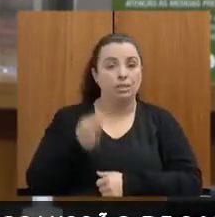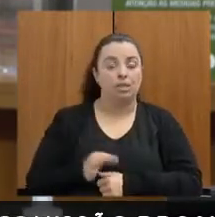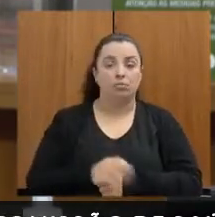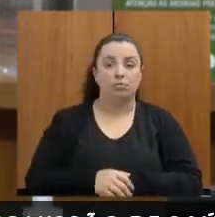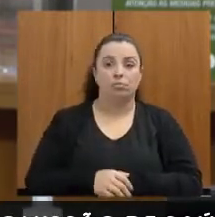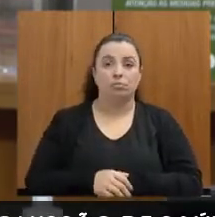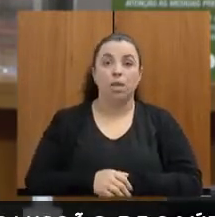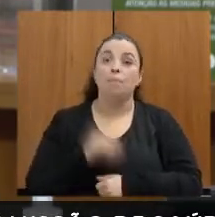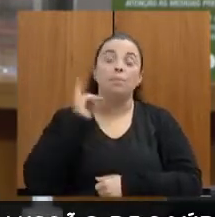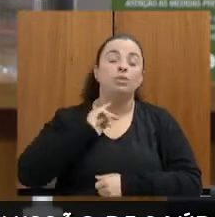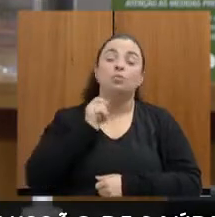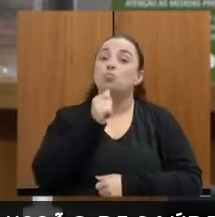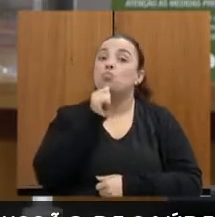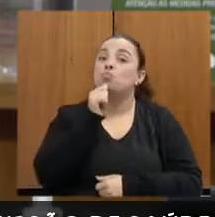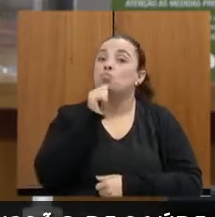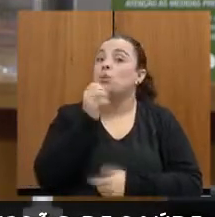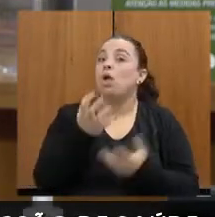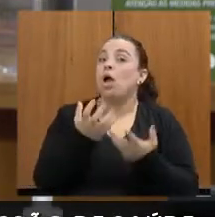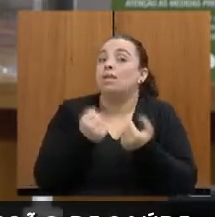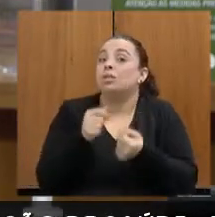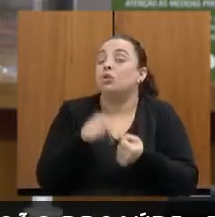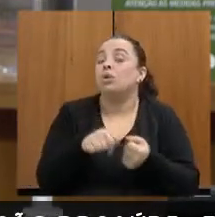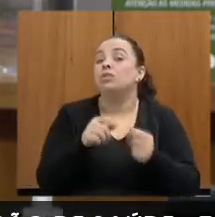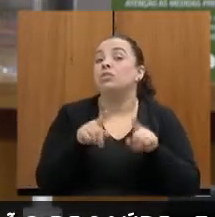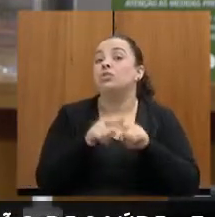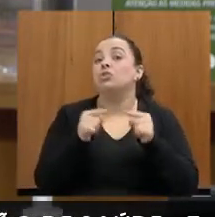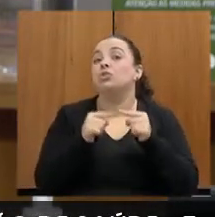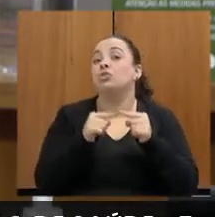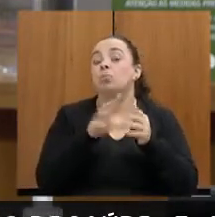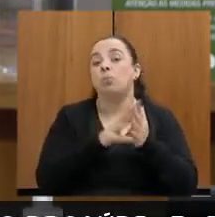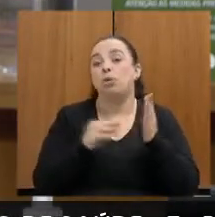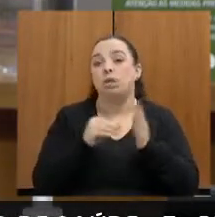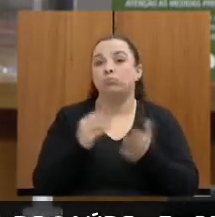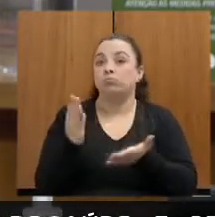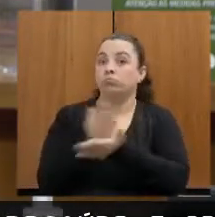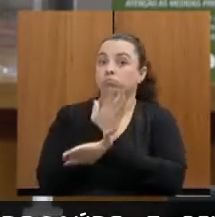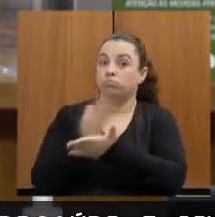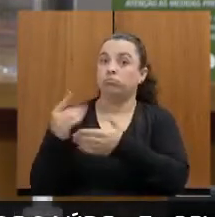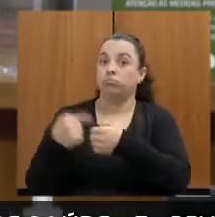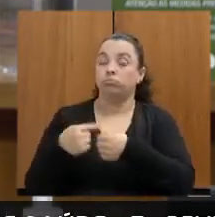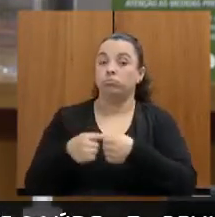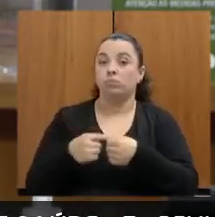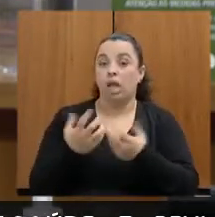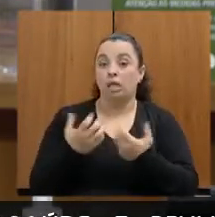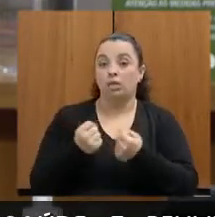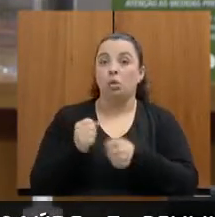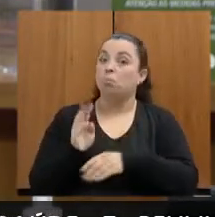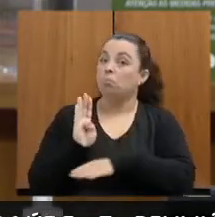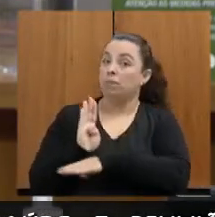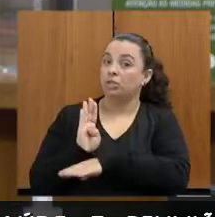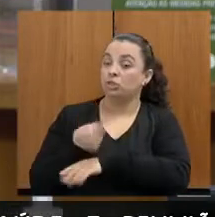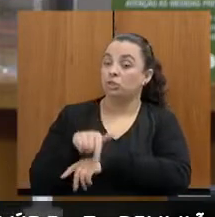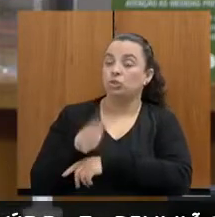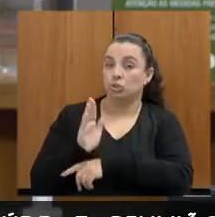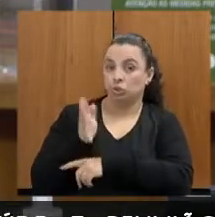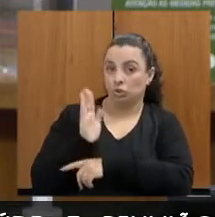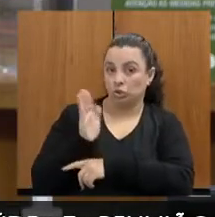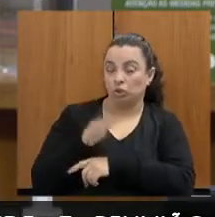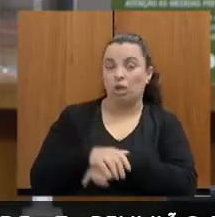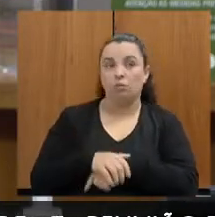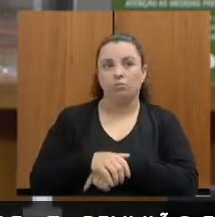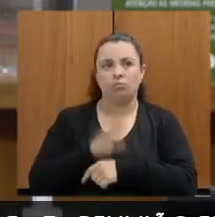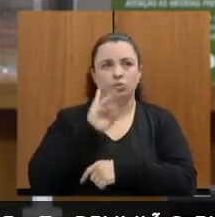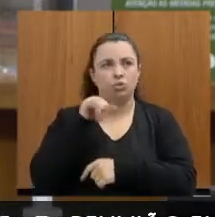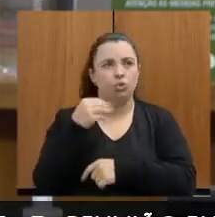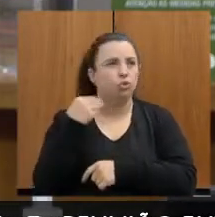não tinha aderido dentro do desse modelo alguns municípios já aderiram à Betim aqui próximo é um é um exemplo é